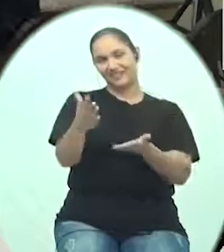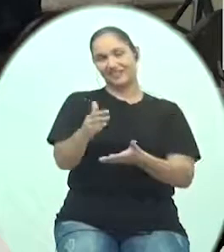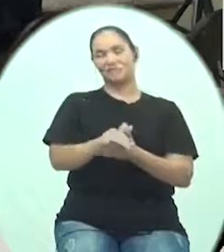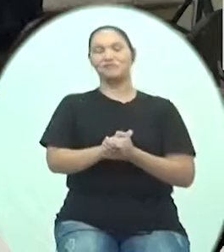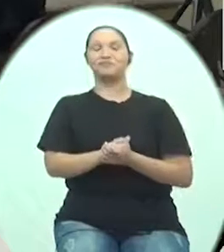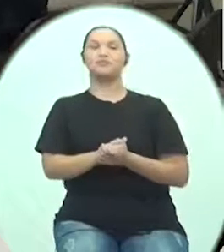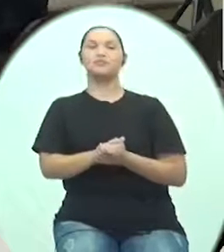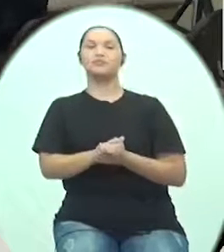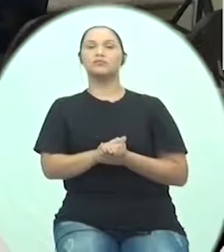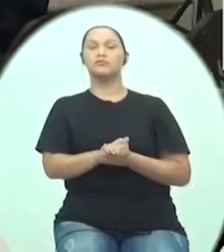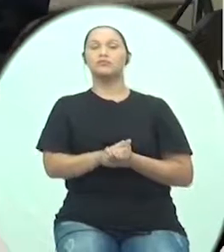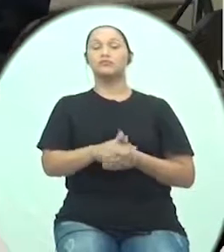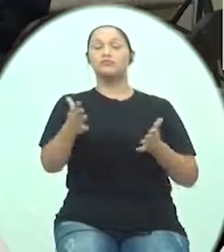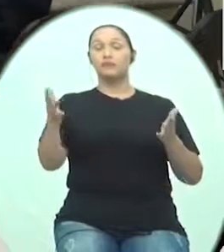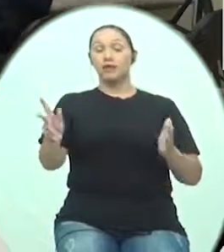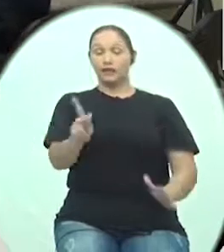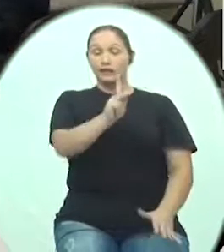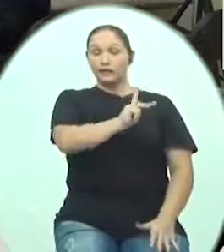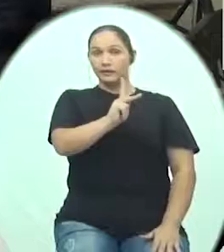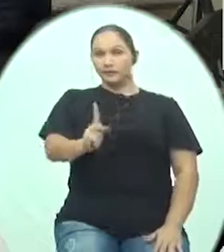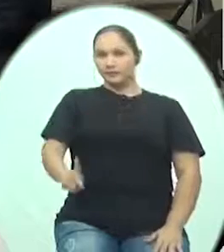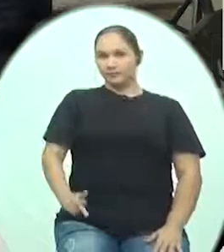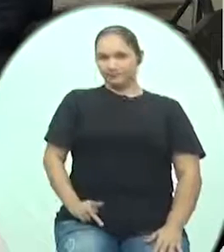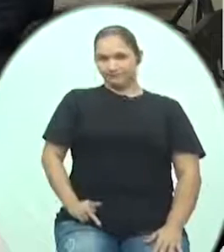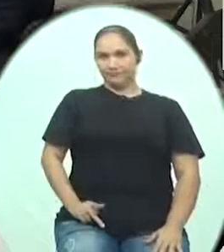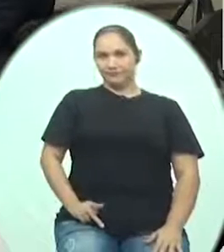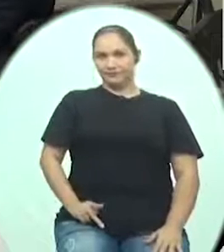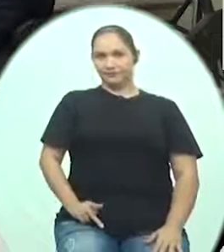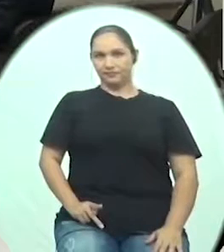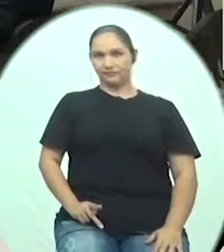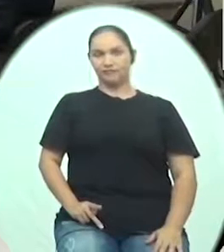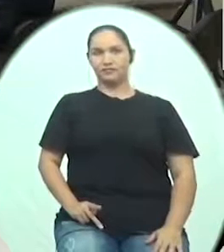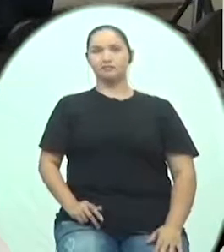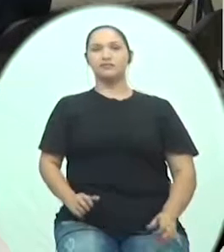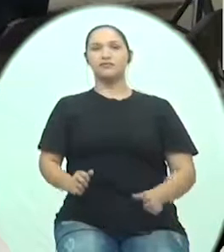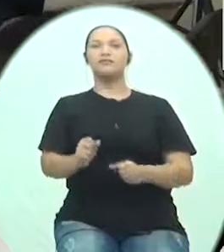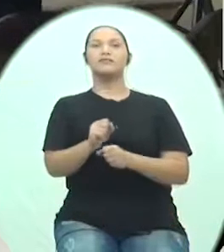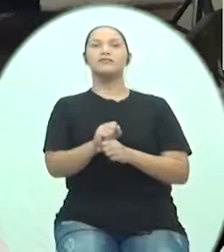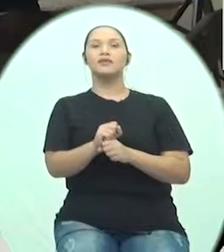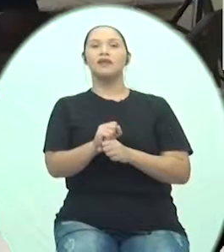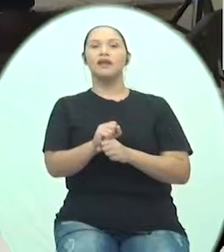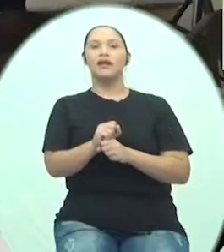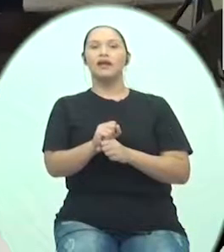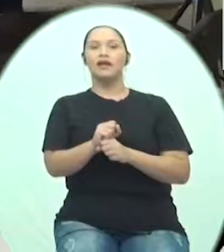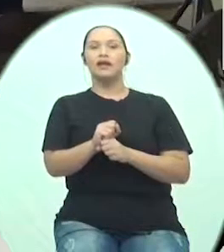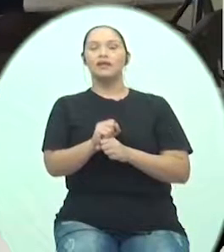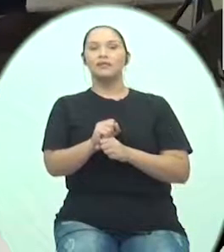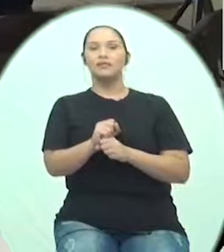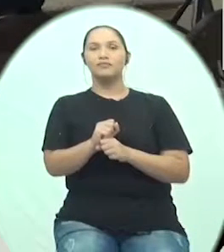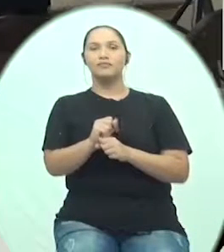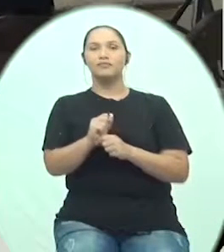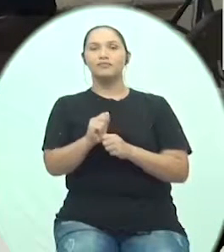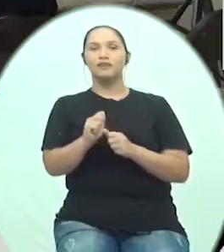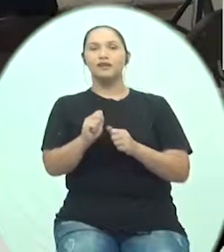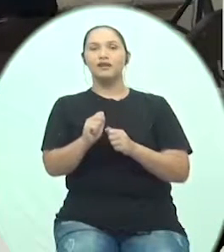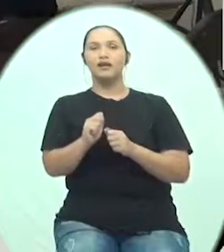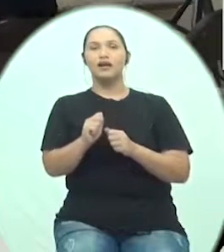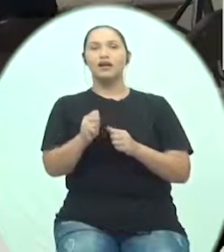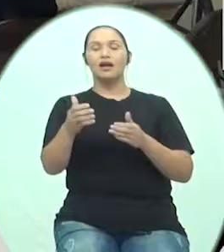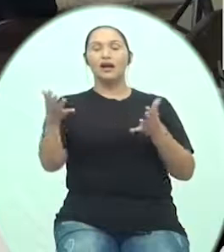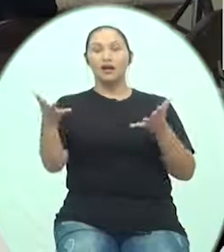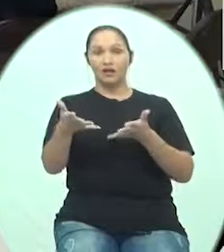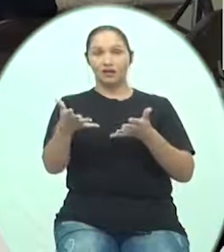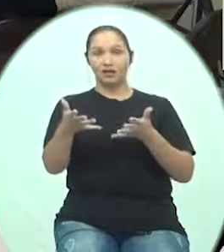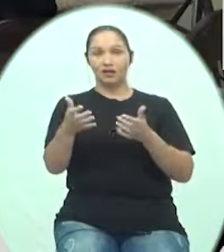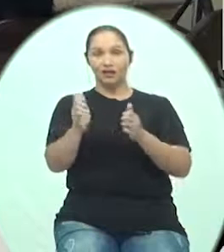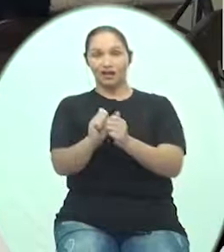presidente eh a Assembleia Legislativa do Estado de Santa Catarina está distribuindo E aí eu deixei na